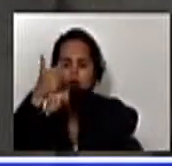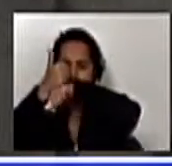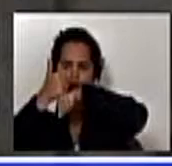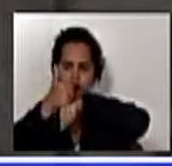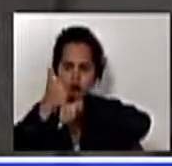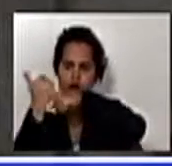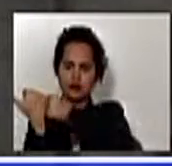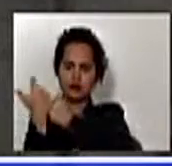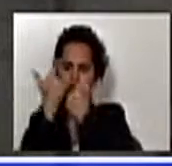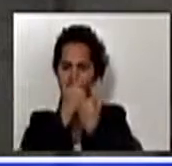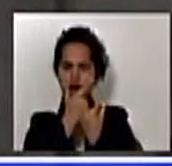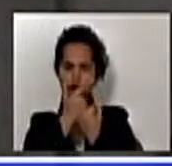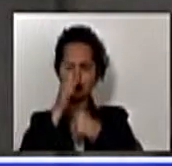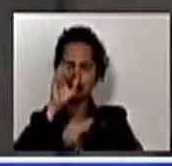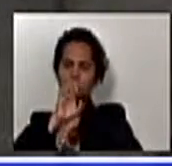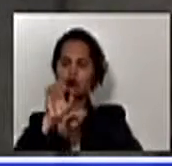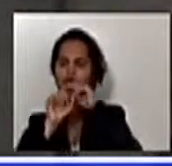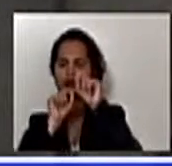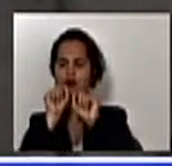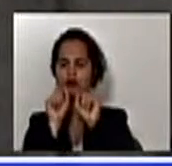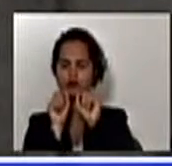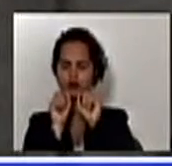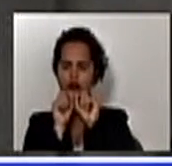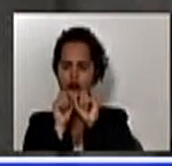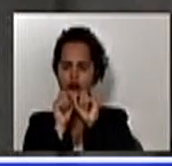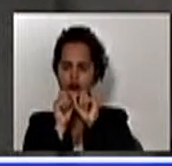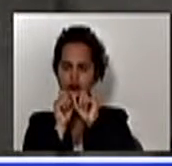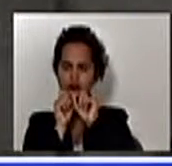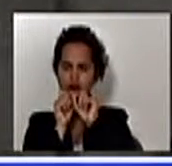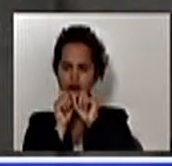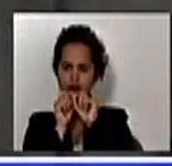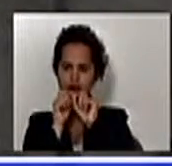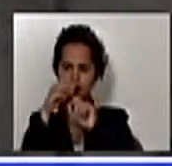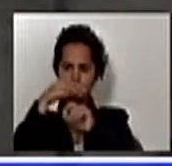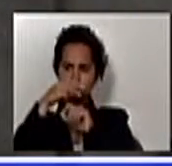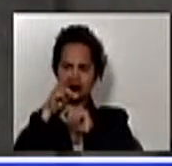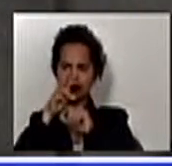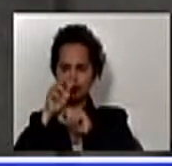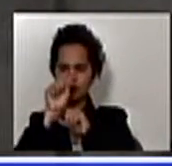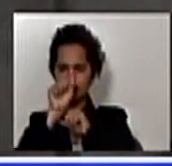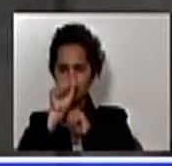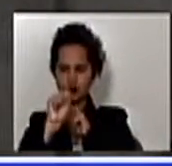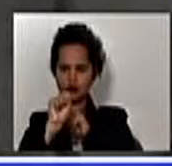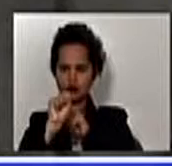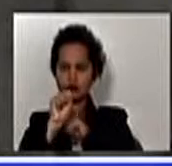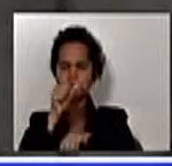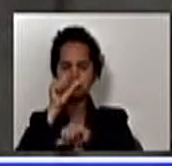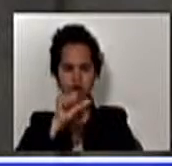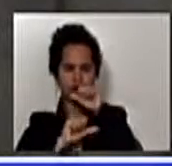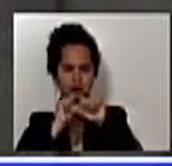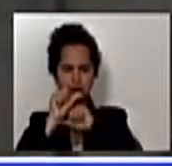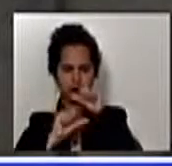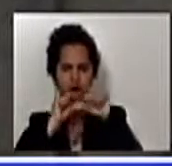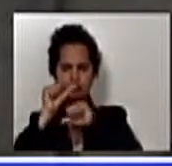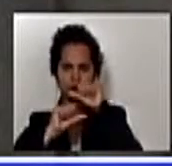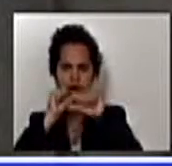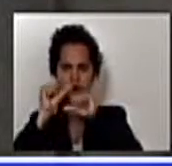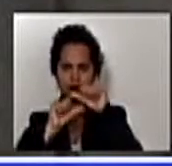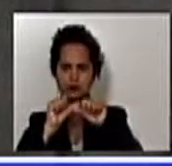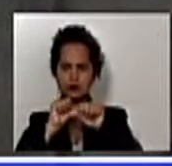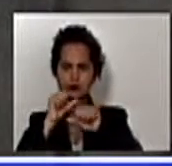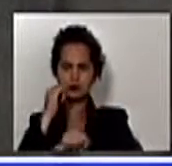substituição tributária do estado. Uma mudança das diversas MVAs, a gente também teve um crescimento de arrecadação